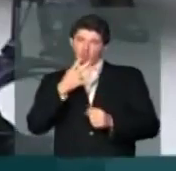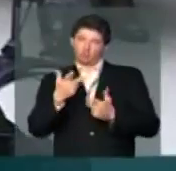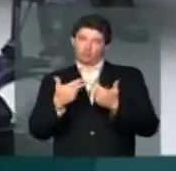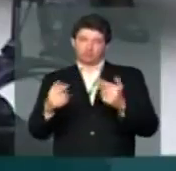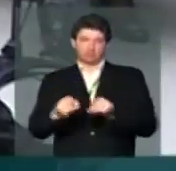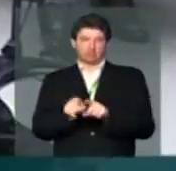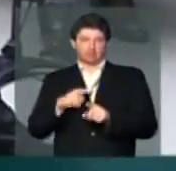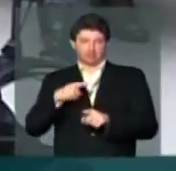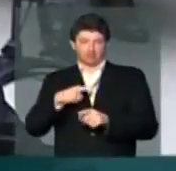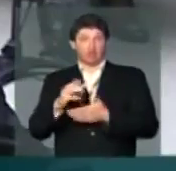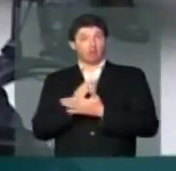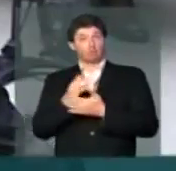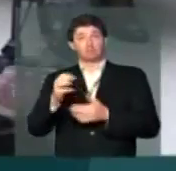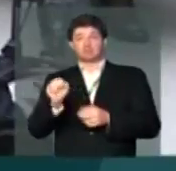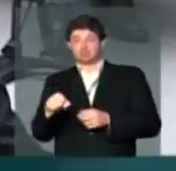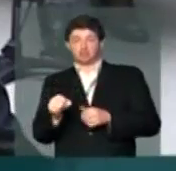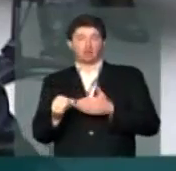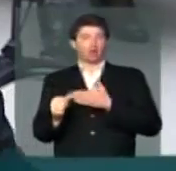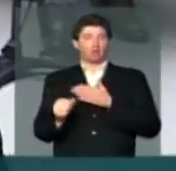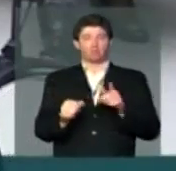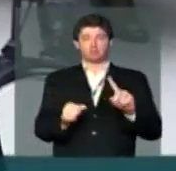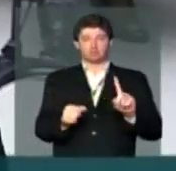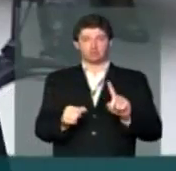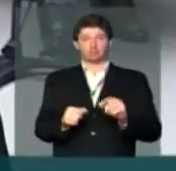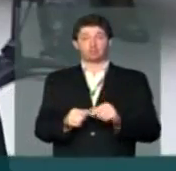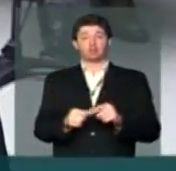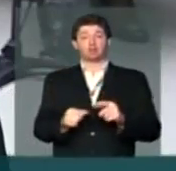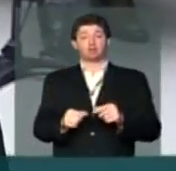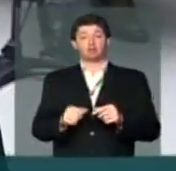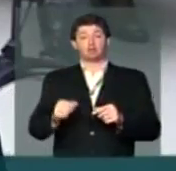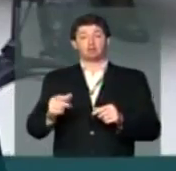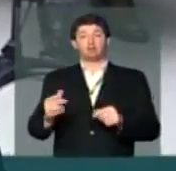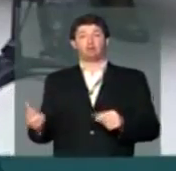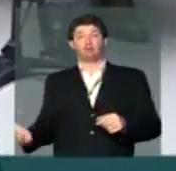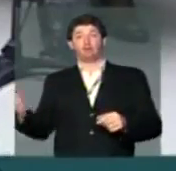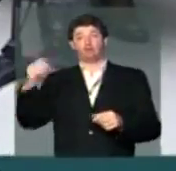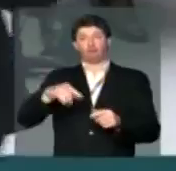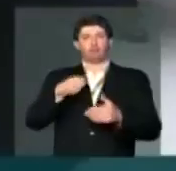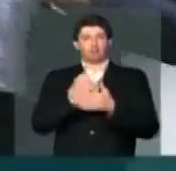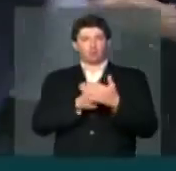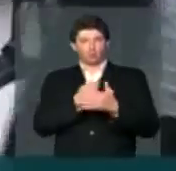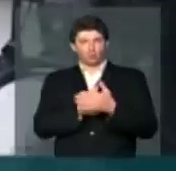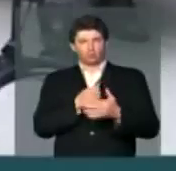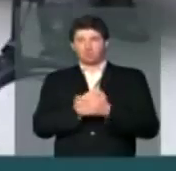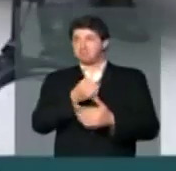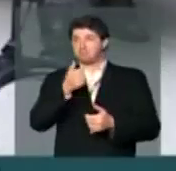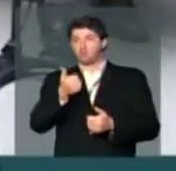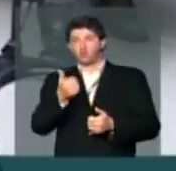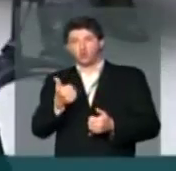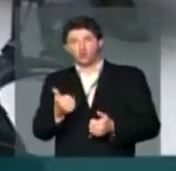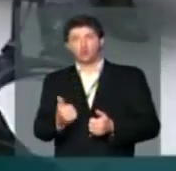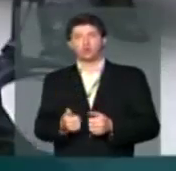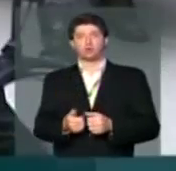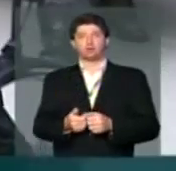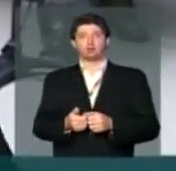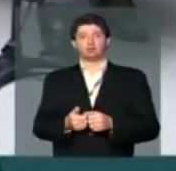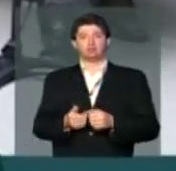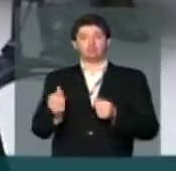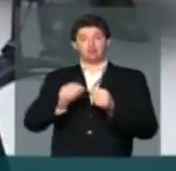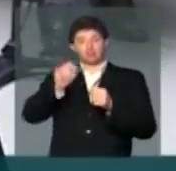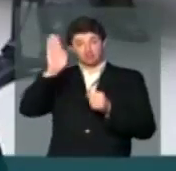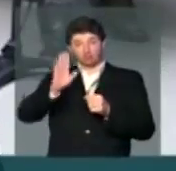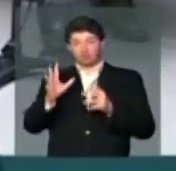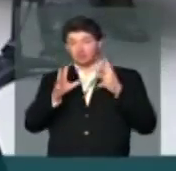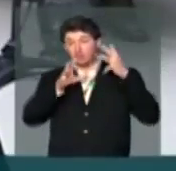que vieram para o Congresso Nacional, vieram para Brasília, para fazer o bom combate, o bom enfrentamento e levar o Brasil